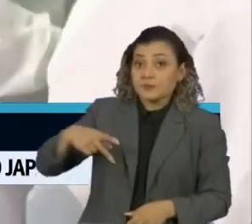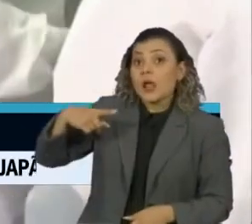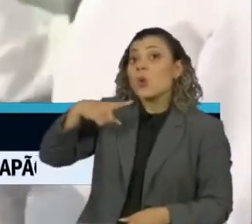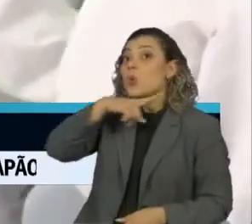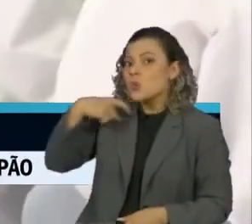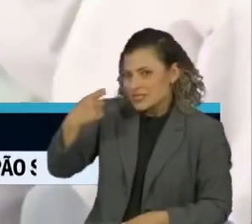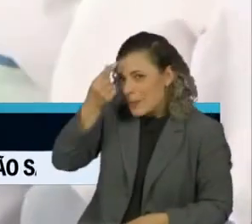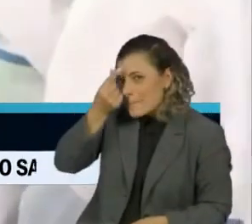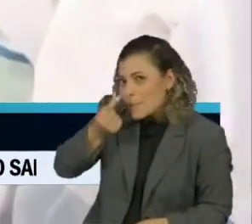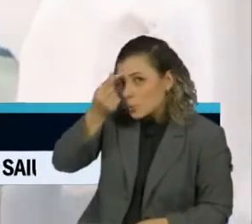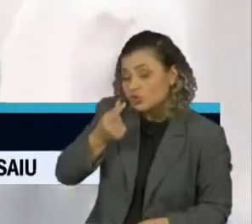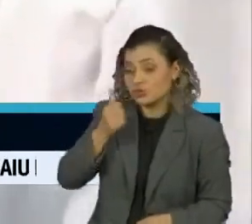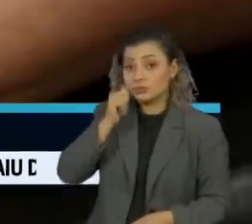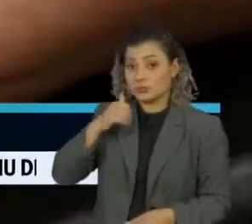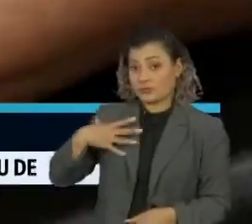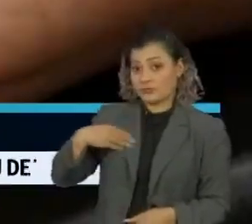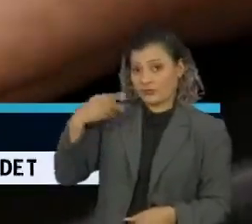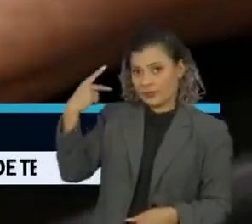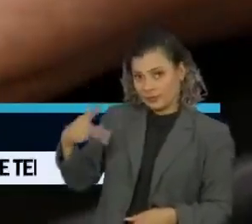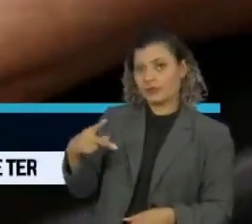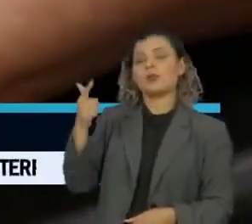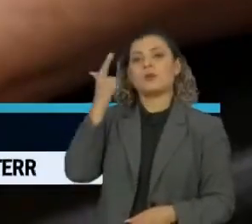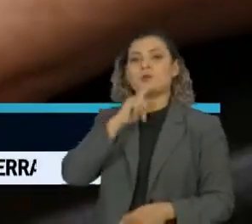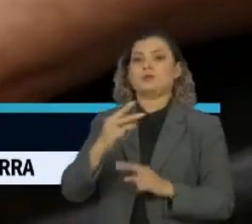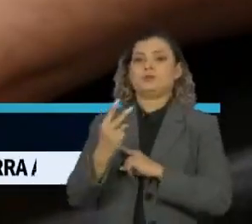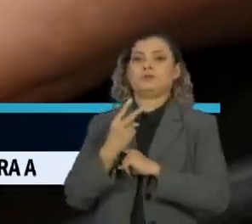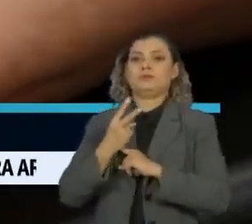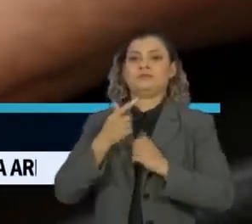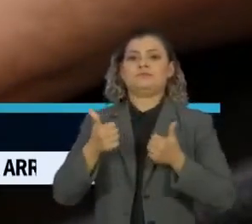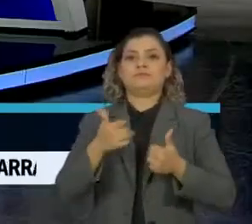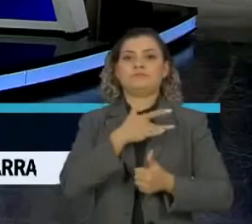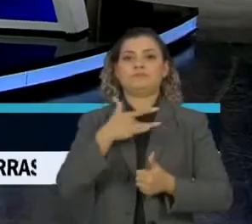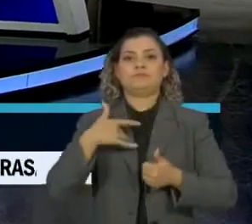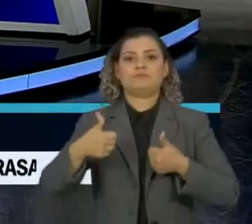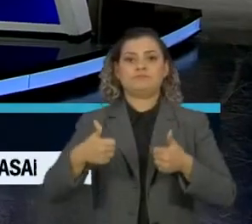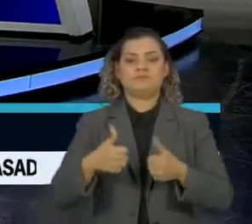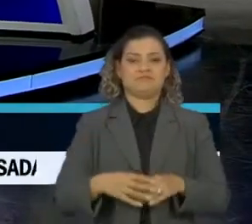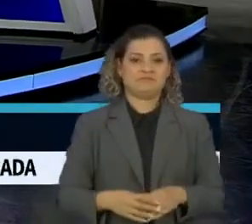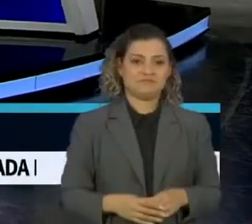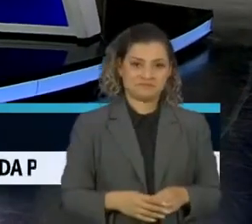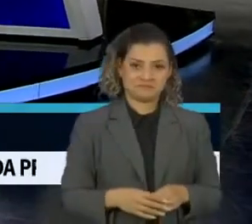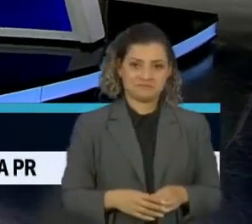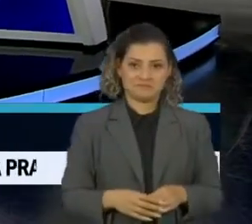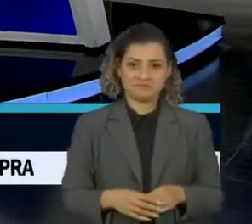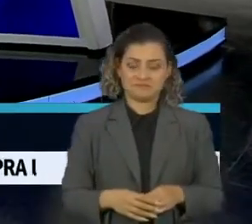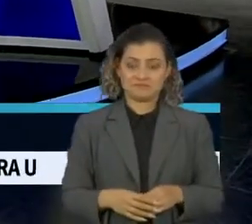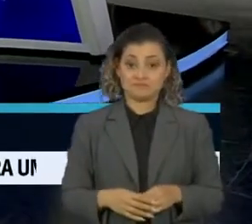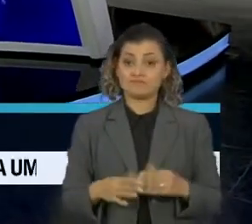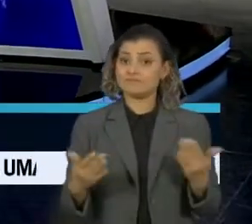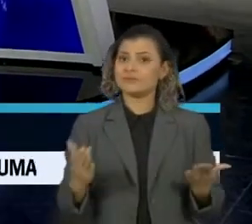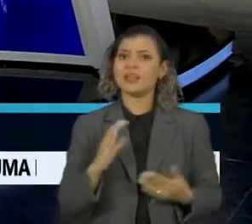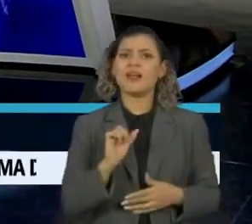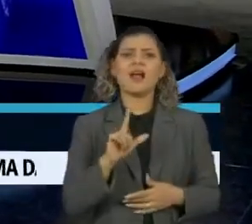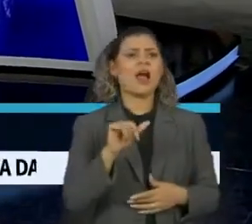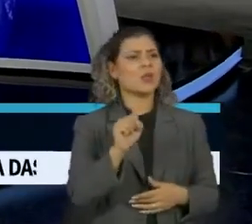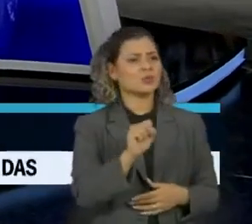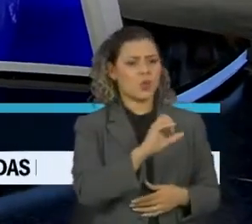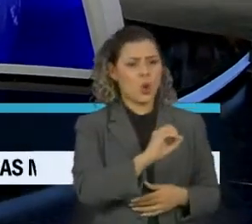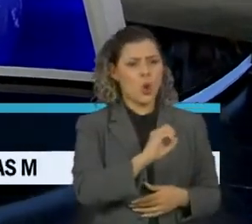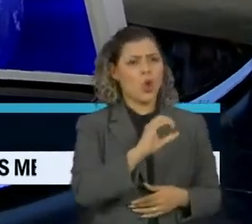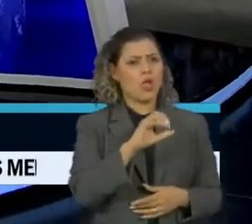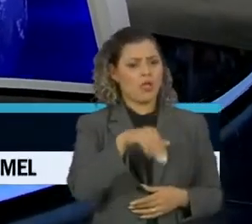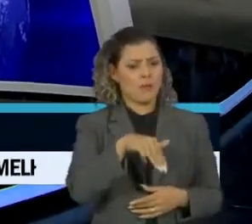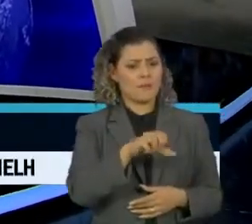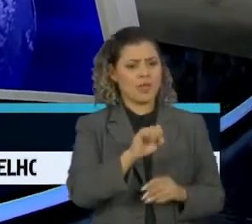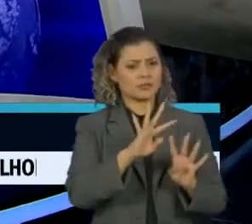disse que uma de suas filhas teria sido imunizada e passava bem. Dr. Carlos, o que acontece se a OMS e a